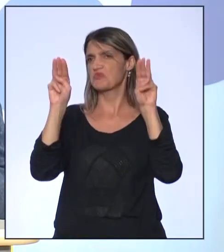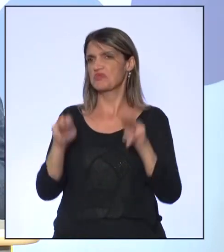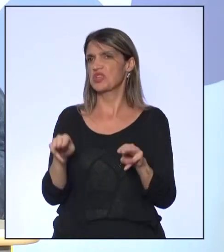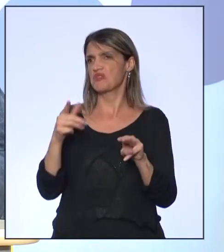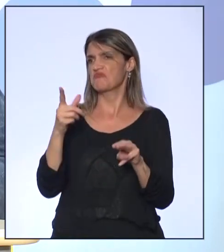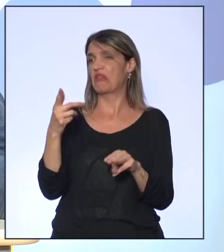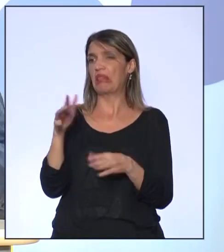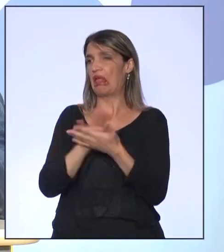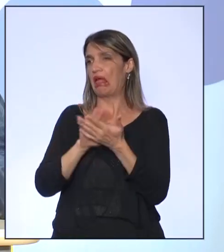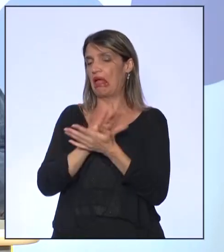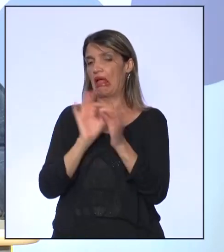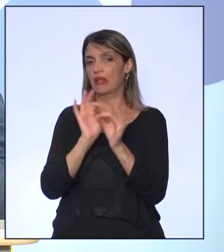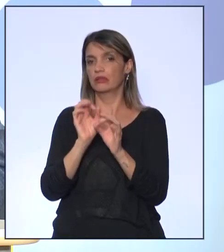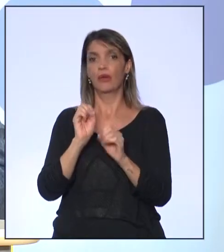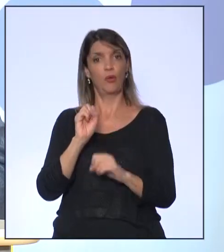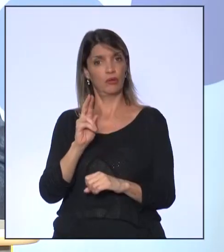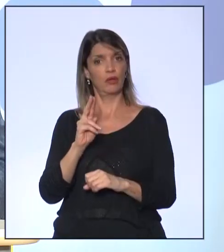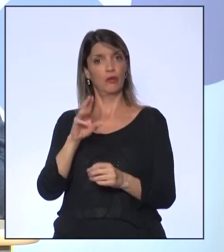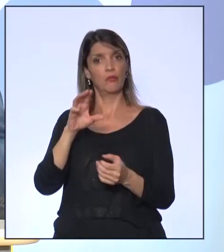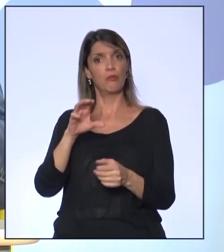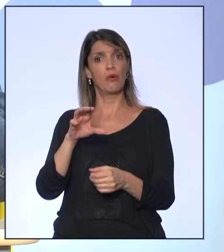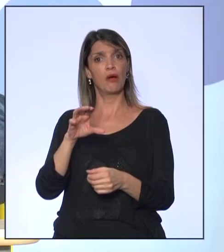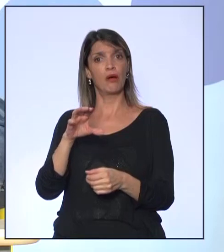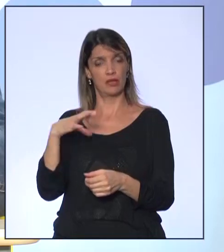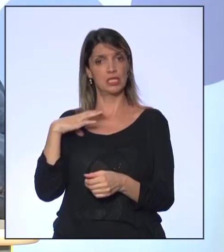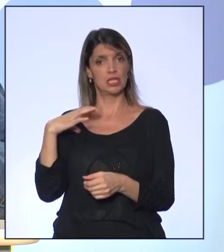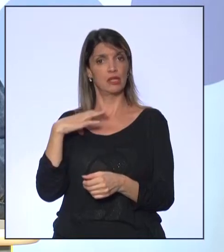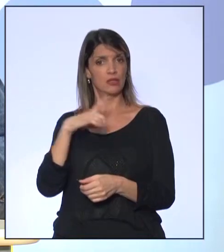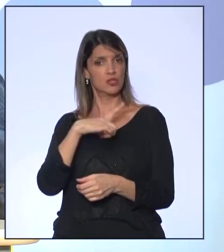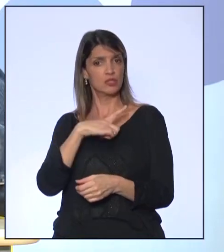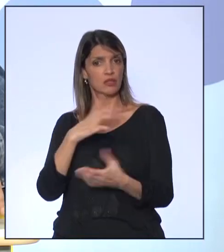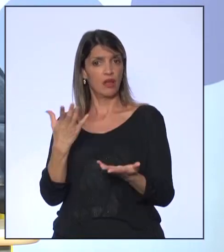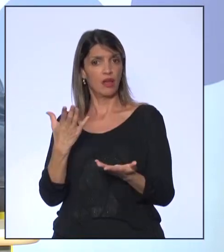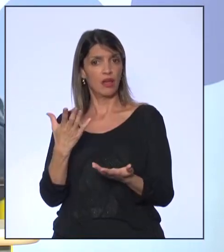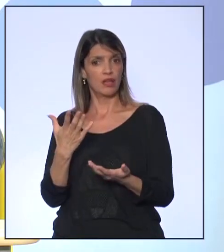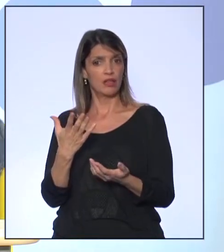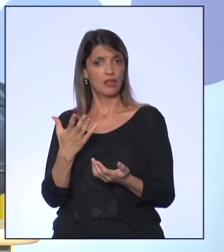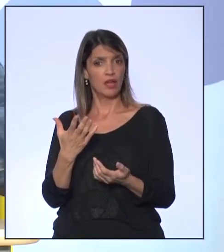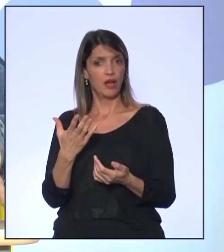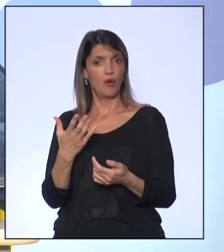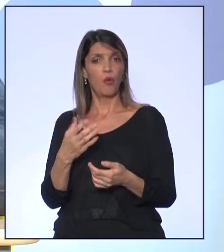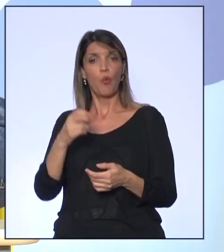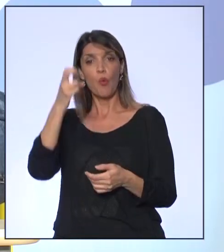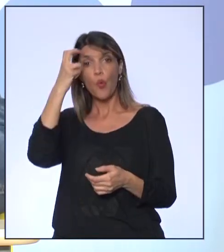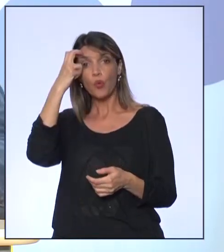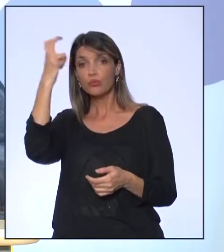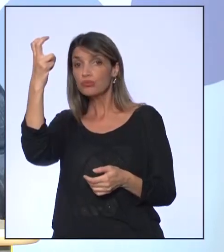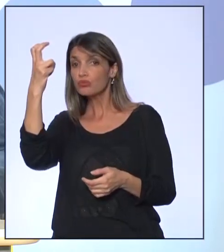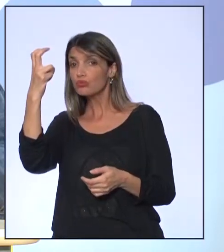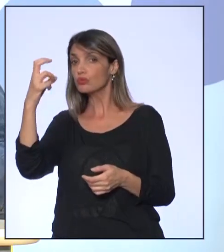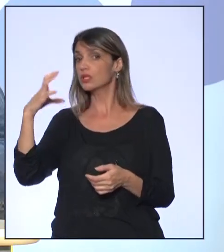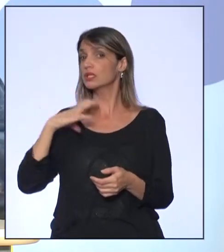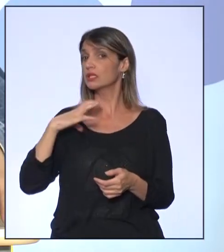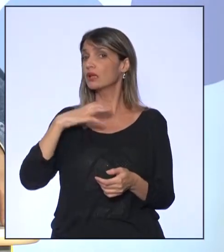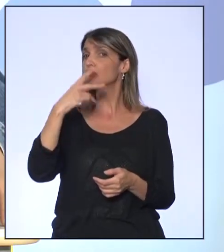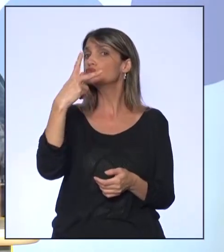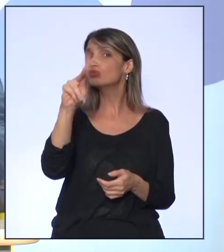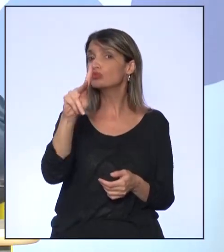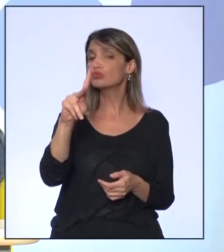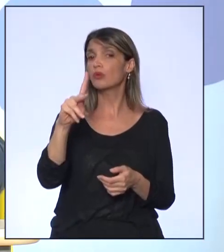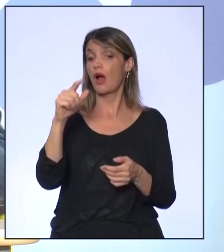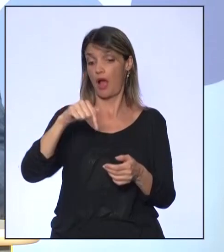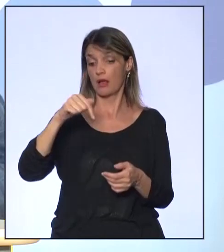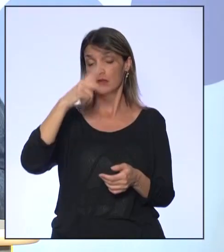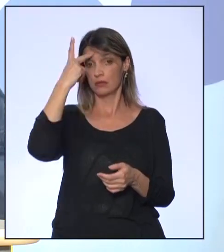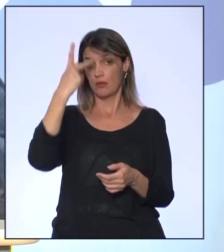visitar aqui. Ok, mas a sua cidade deve ter. Então, entra lá, né, na página de cultura. Aqui de São Paulo é só entrar na Secretaria de